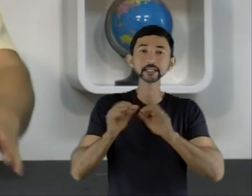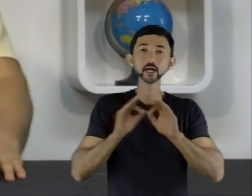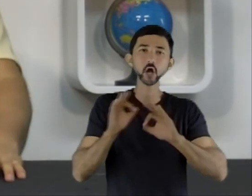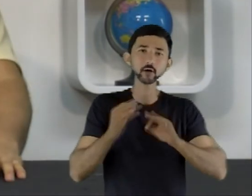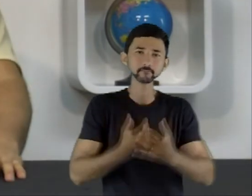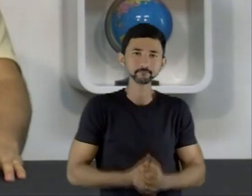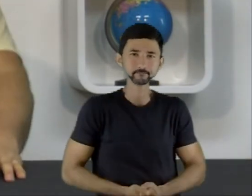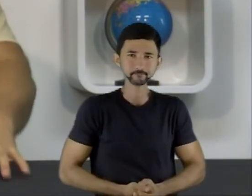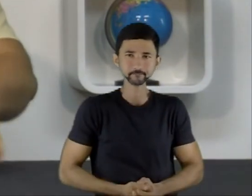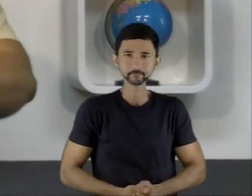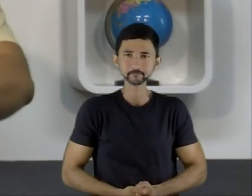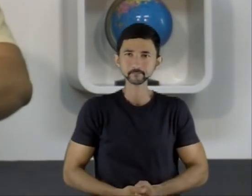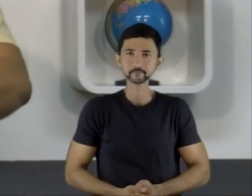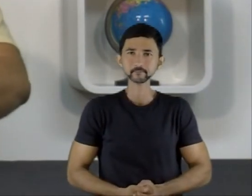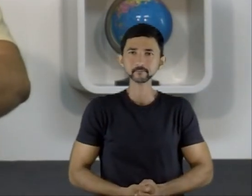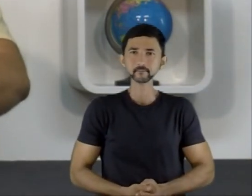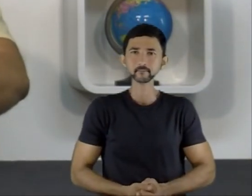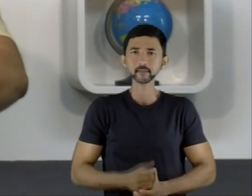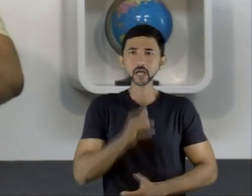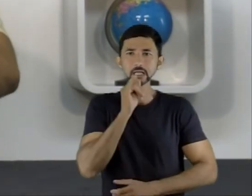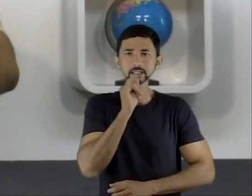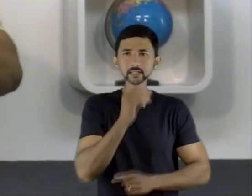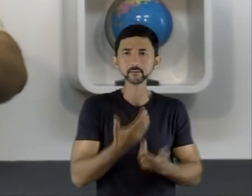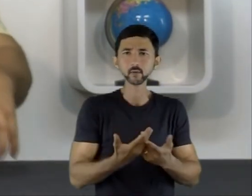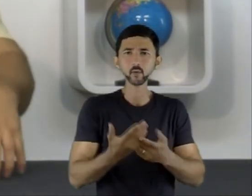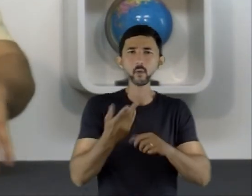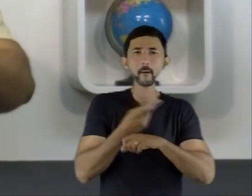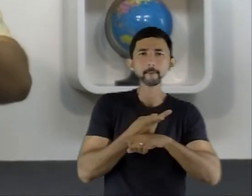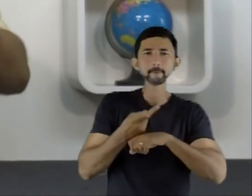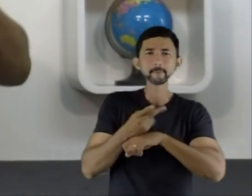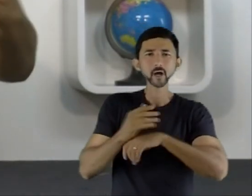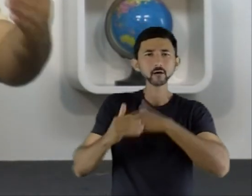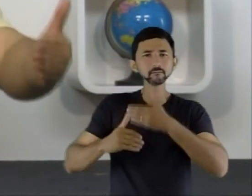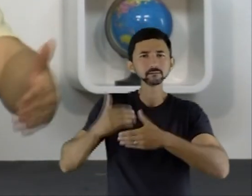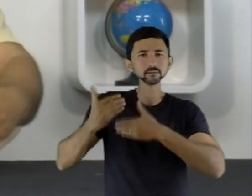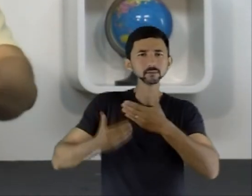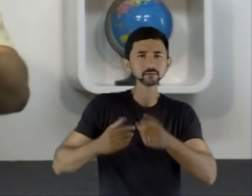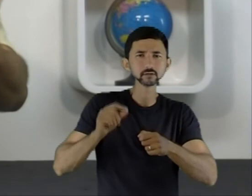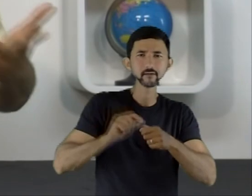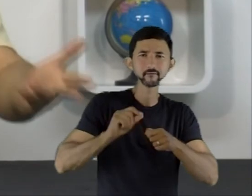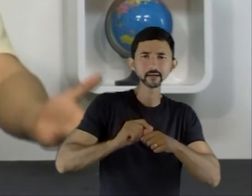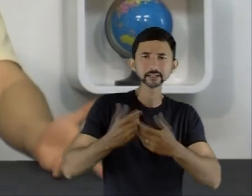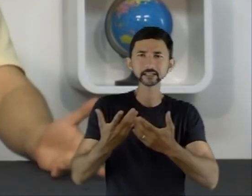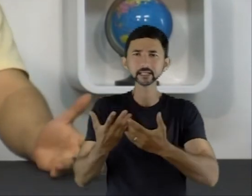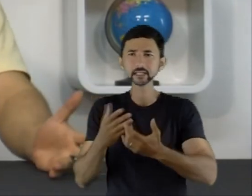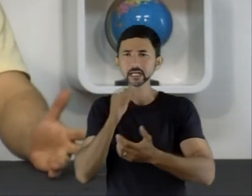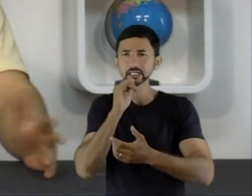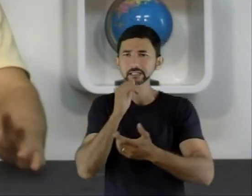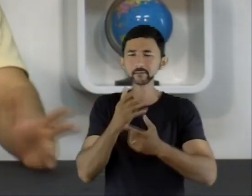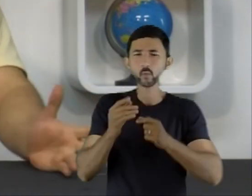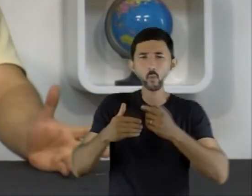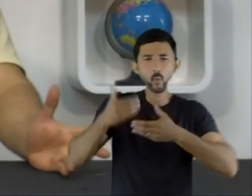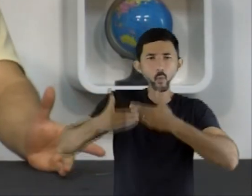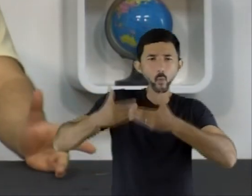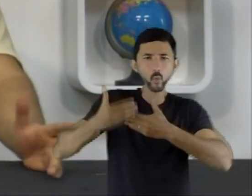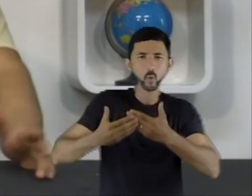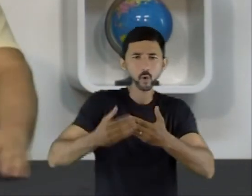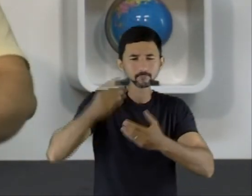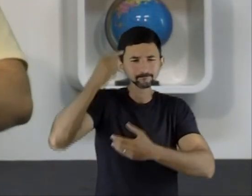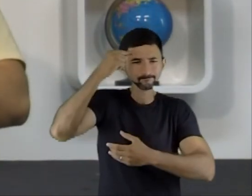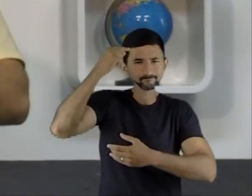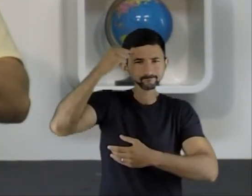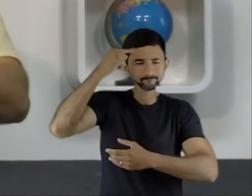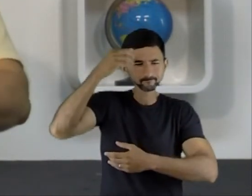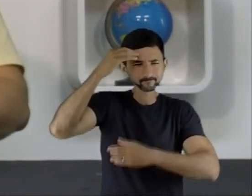ou fracionários, que você procure aos poucos ir fazendo, como a gente dizia antigamente, de cabeça,